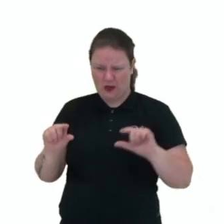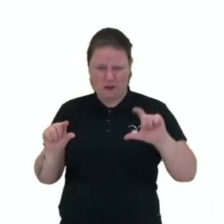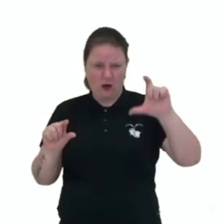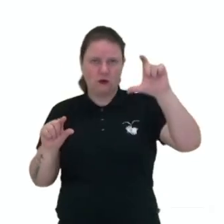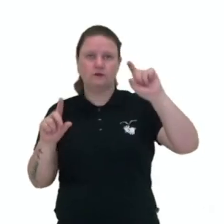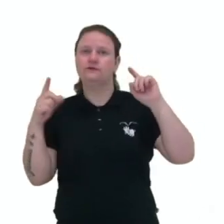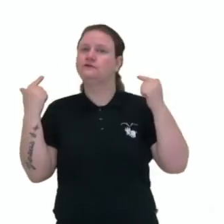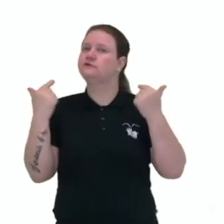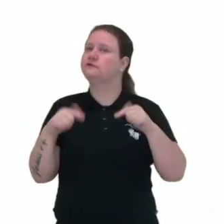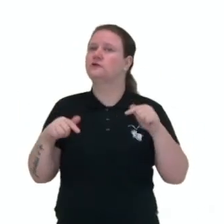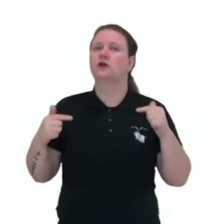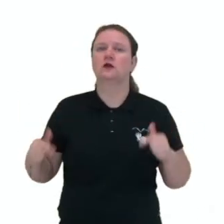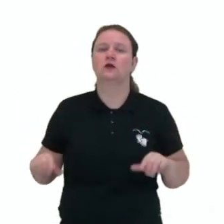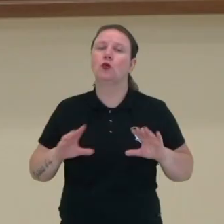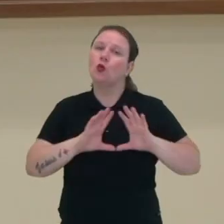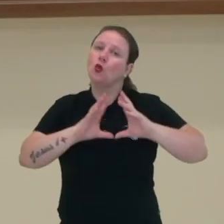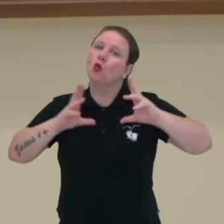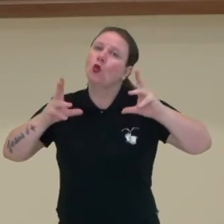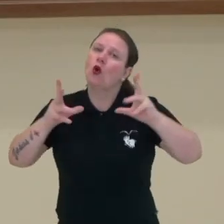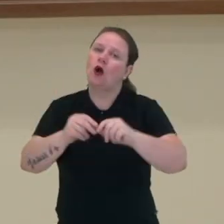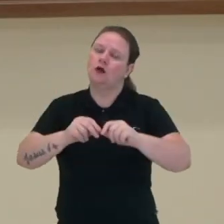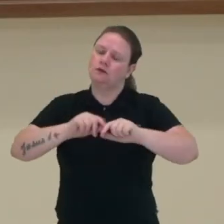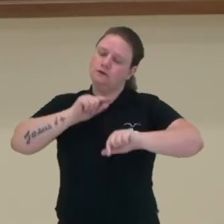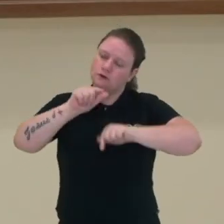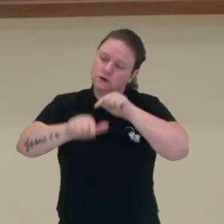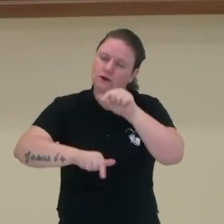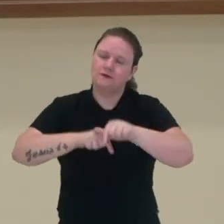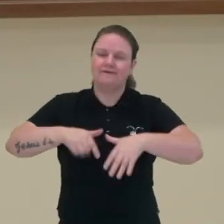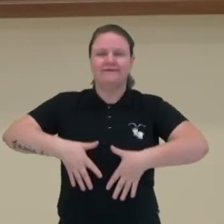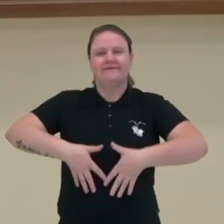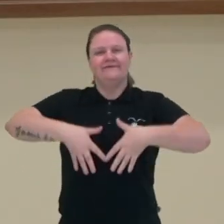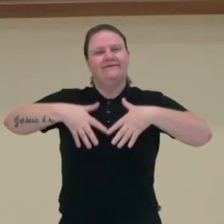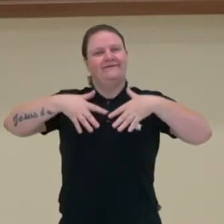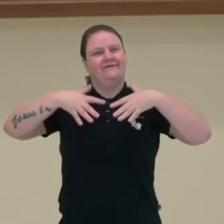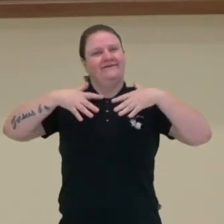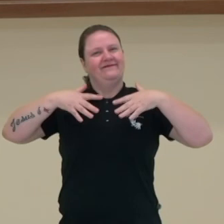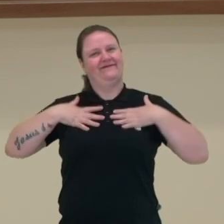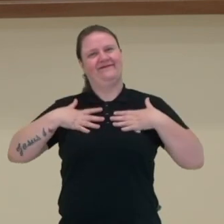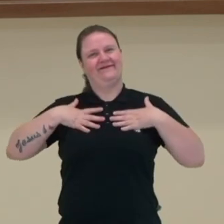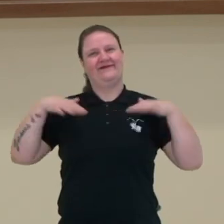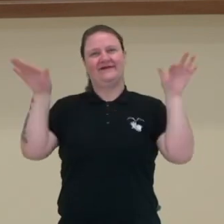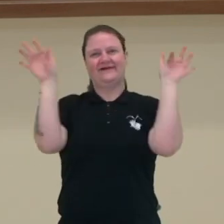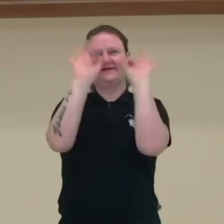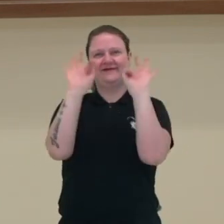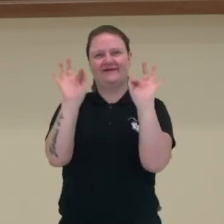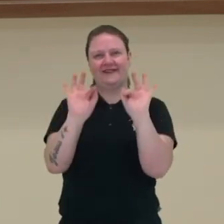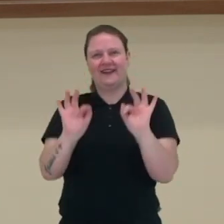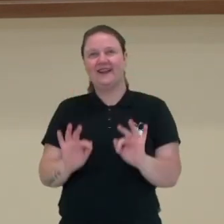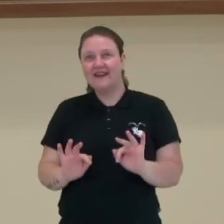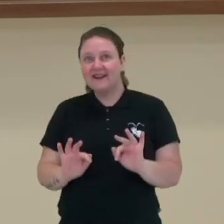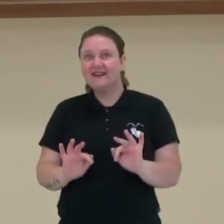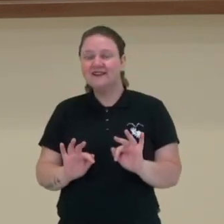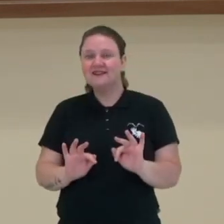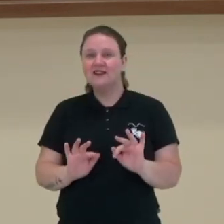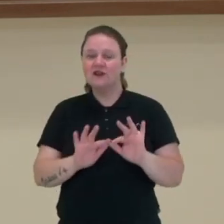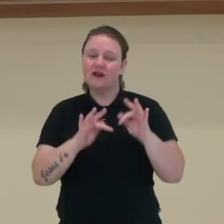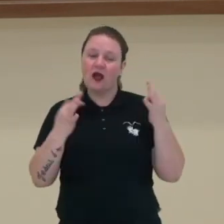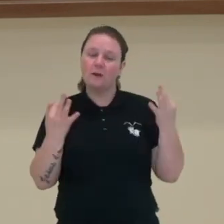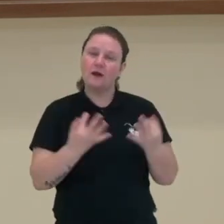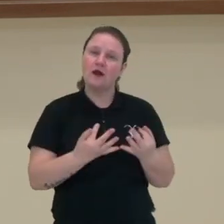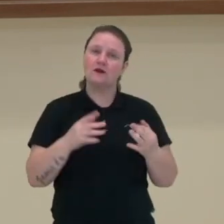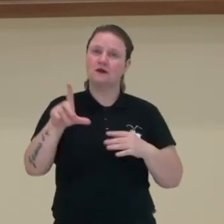algo que possamos desempenhar com orgulho. Então, ter orgulho daquela profissão. E tem orgulho da profissão que a sua família